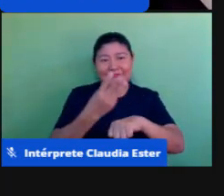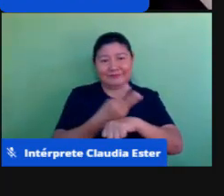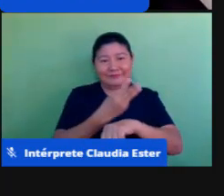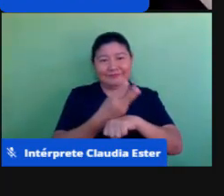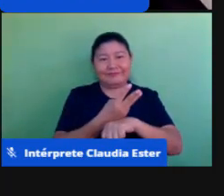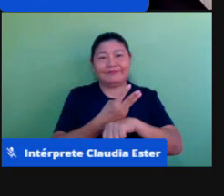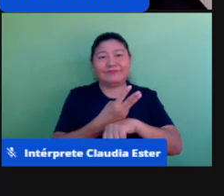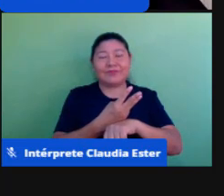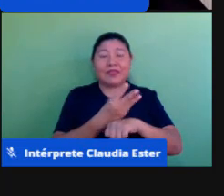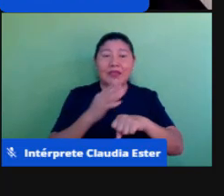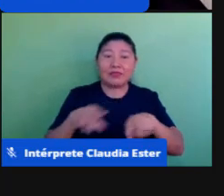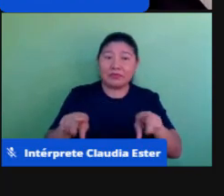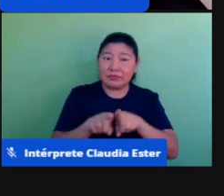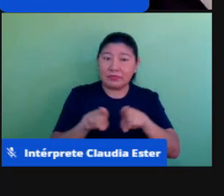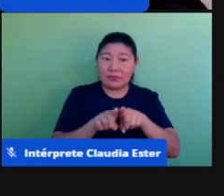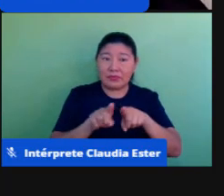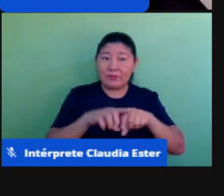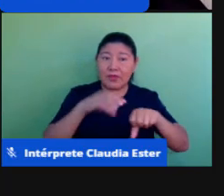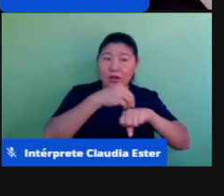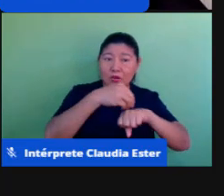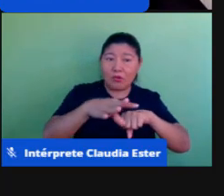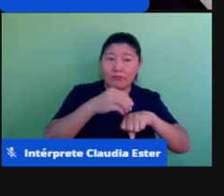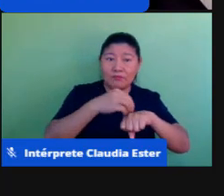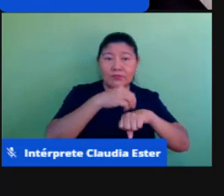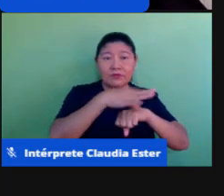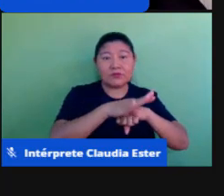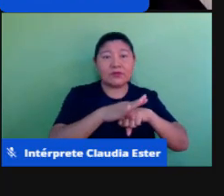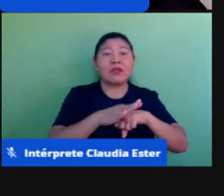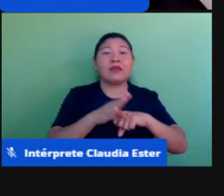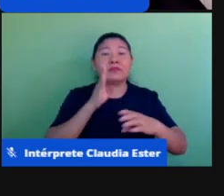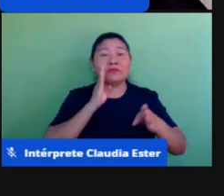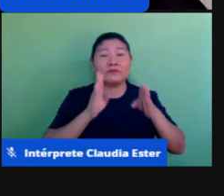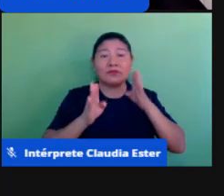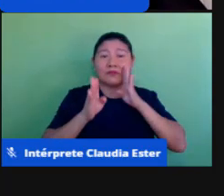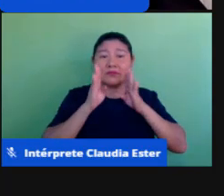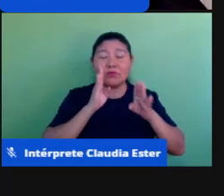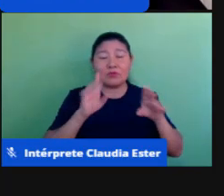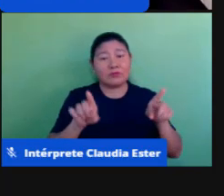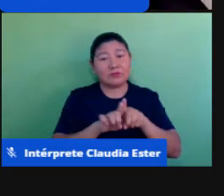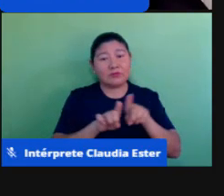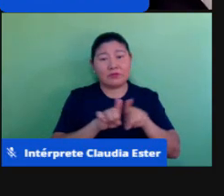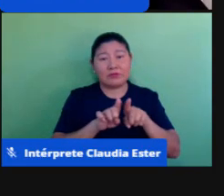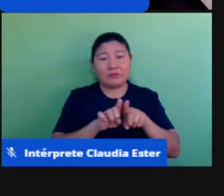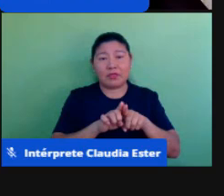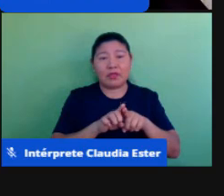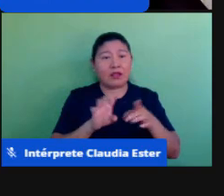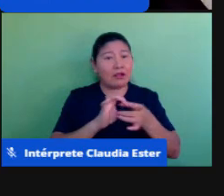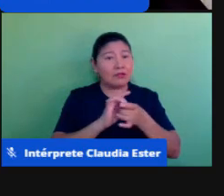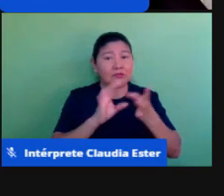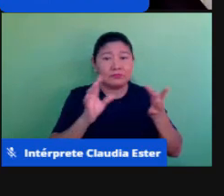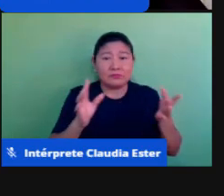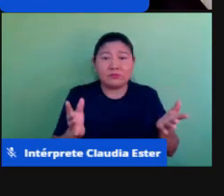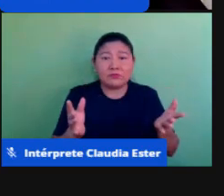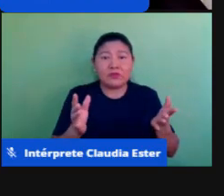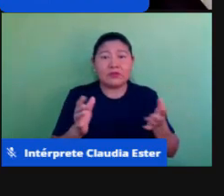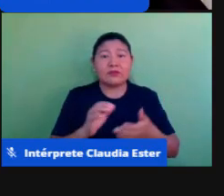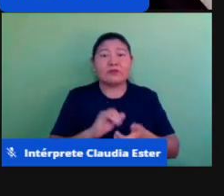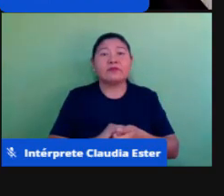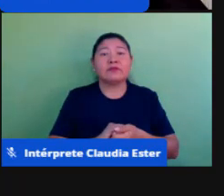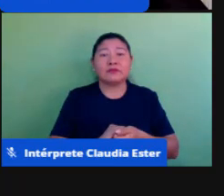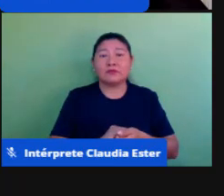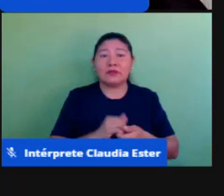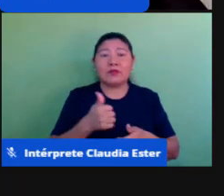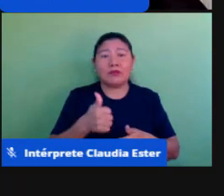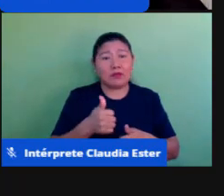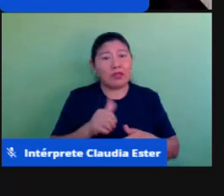no Facebook, né? Eu não sei qual a ferramenta que vocês estão usando, mas